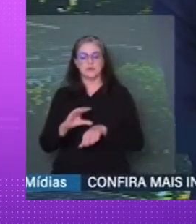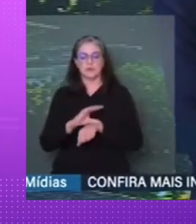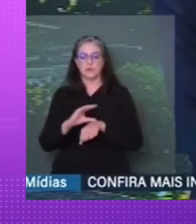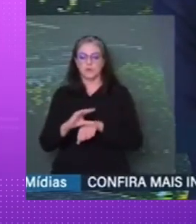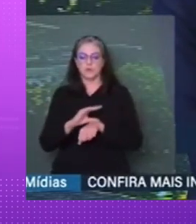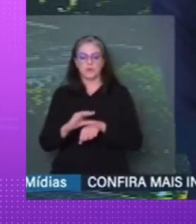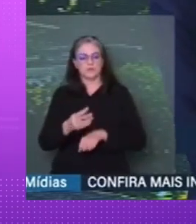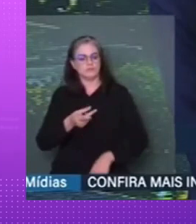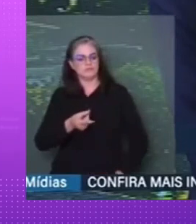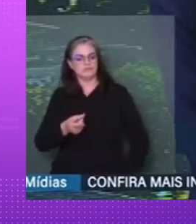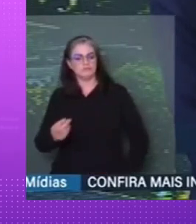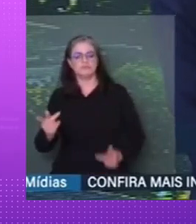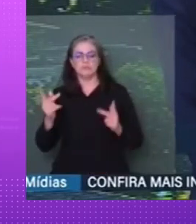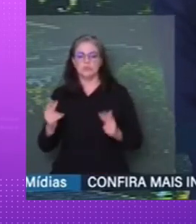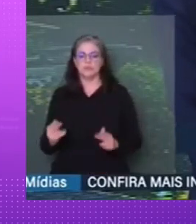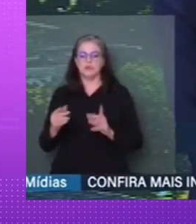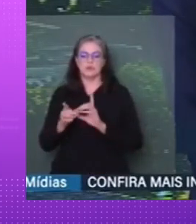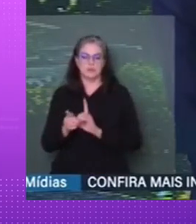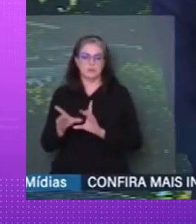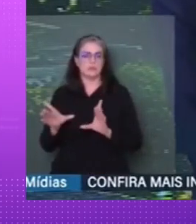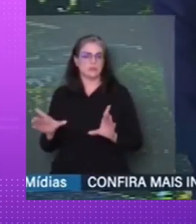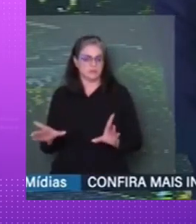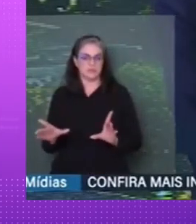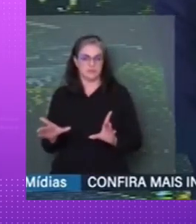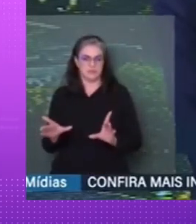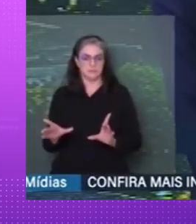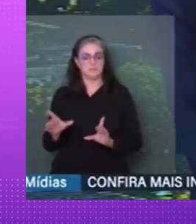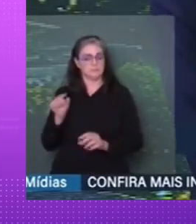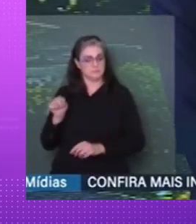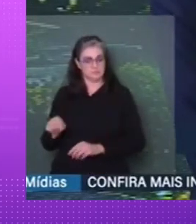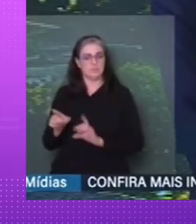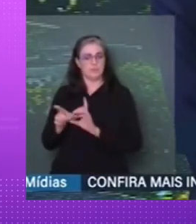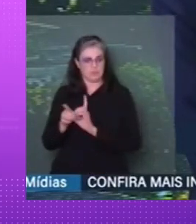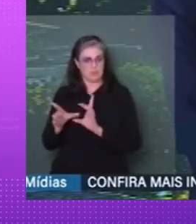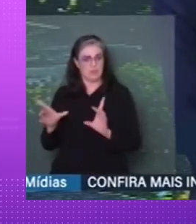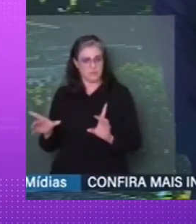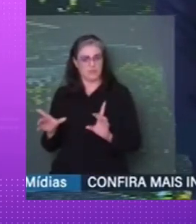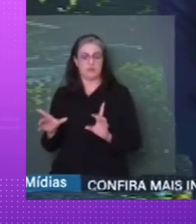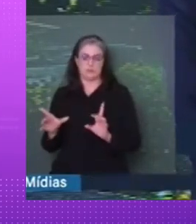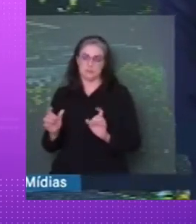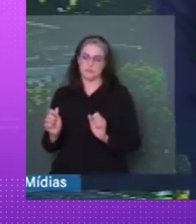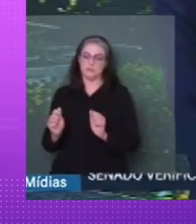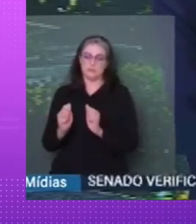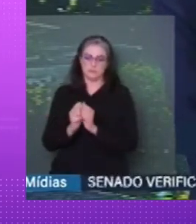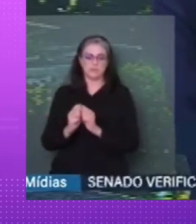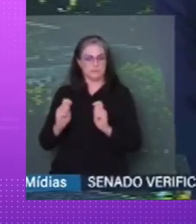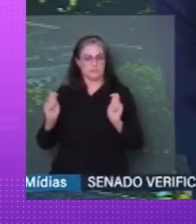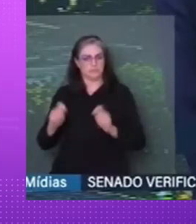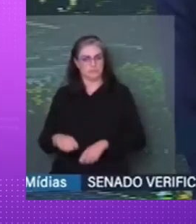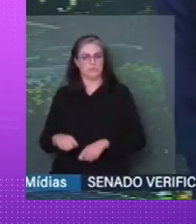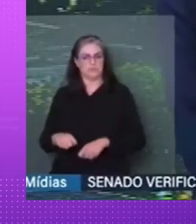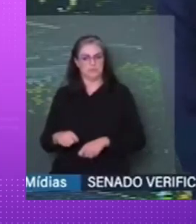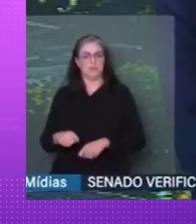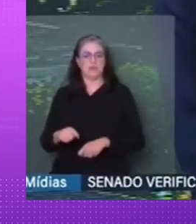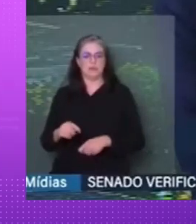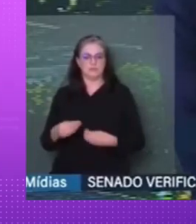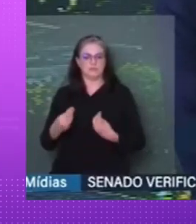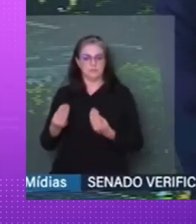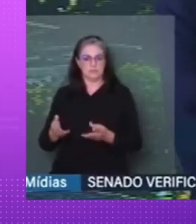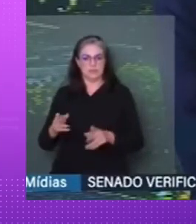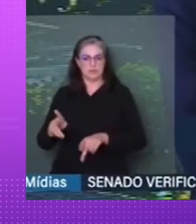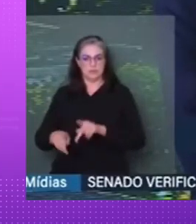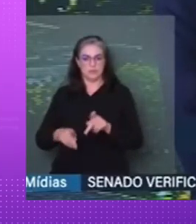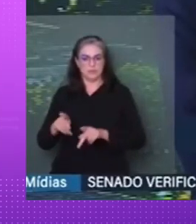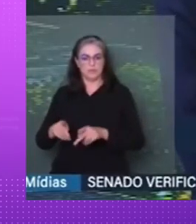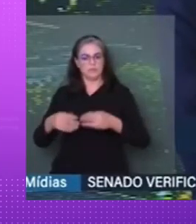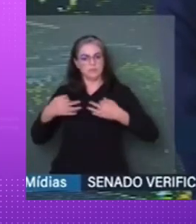entender o que de fato aconteceu. E como é que entende o que de fato aconteceu? Ou pelo menos se entenderia melhor o que de fato aconteceu? São